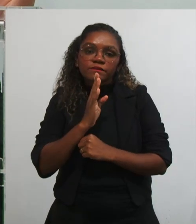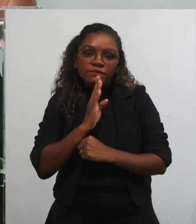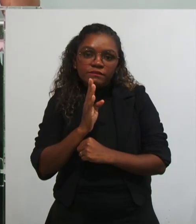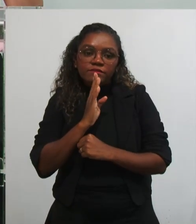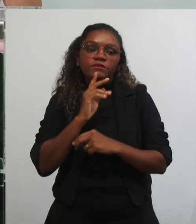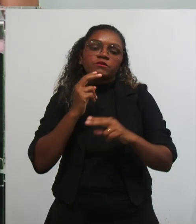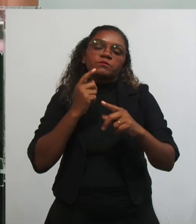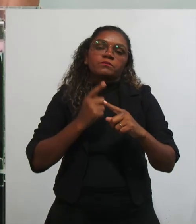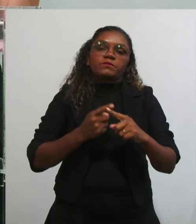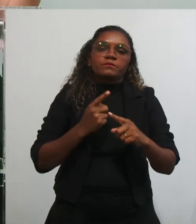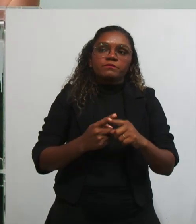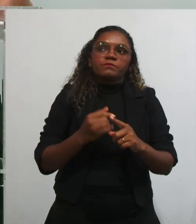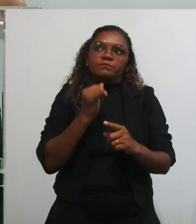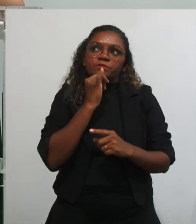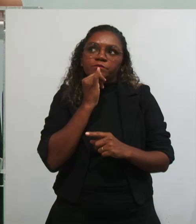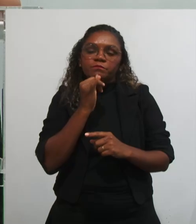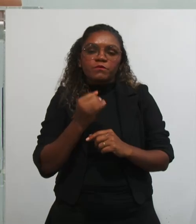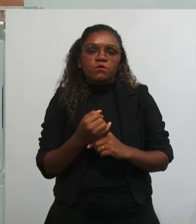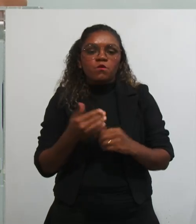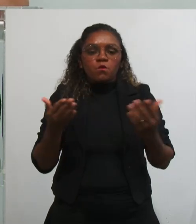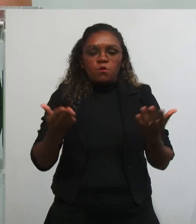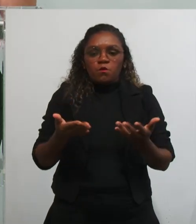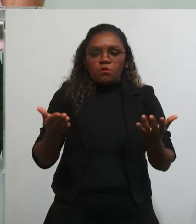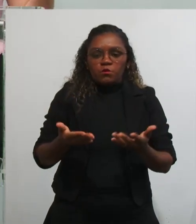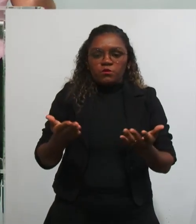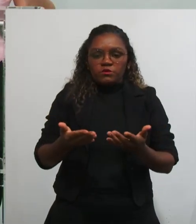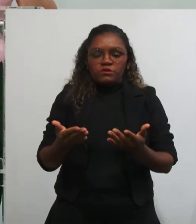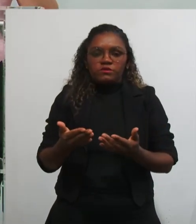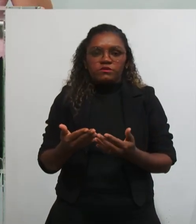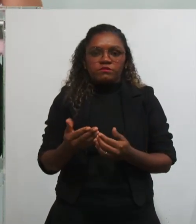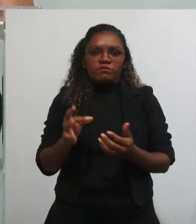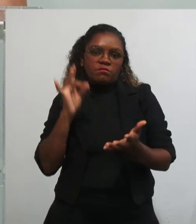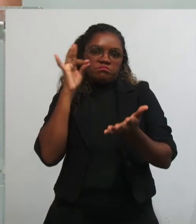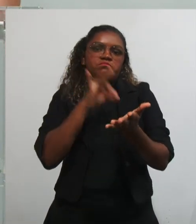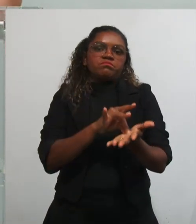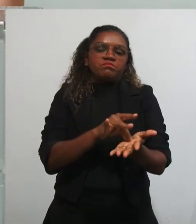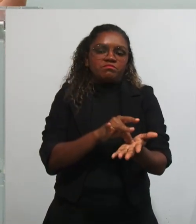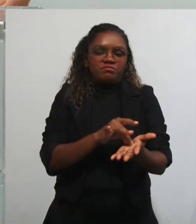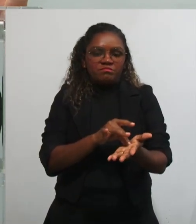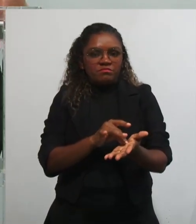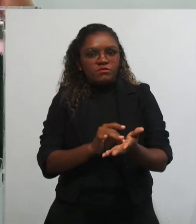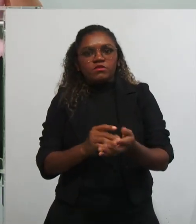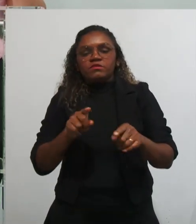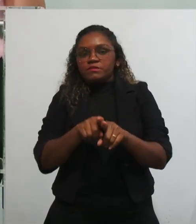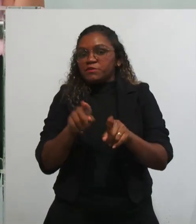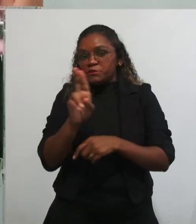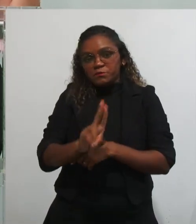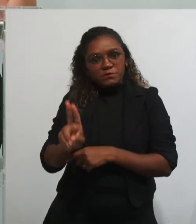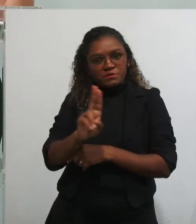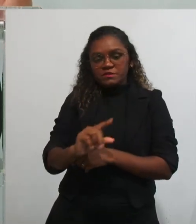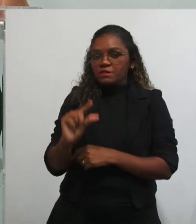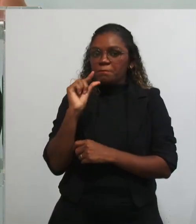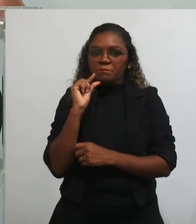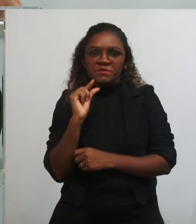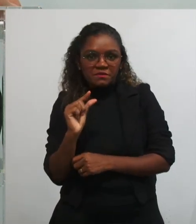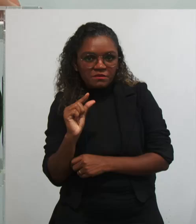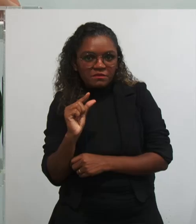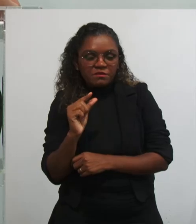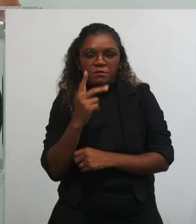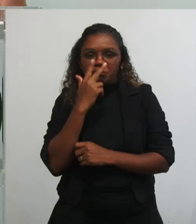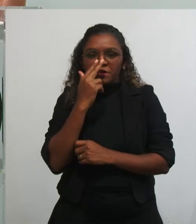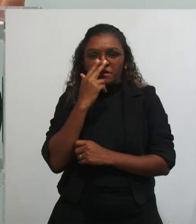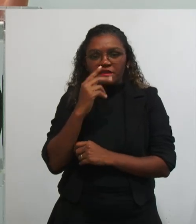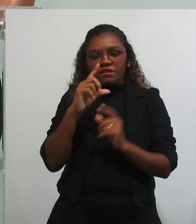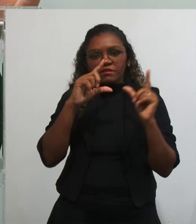é, hoje em dia, né, não é válida, não é utilizada, né, assim,